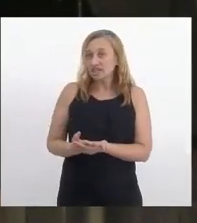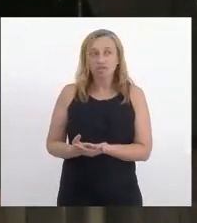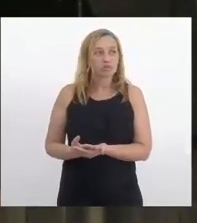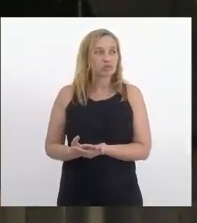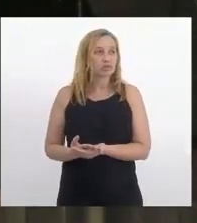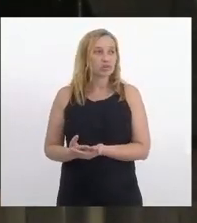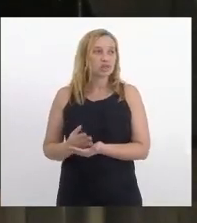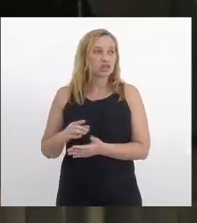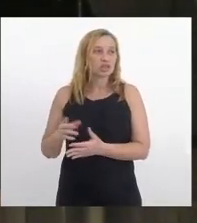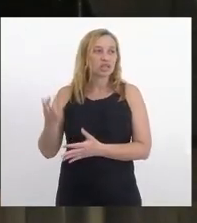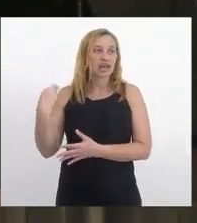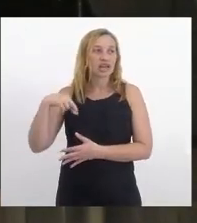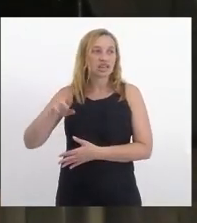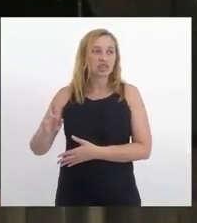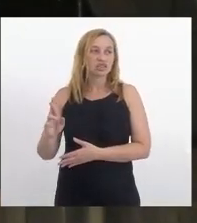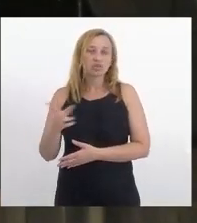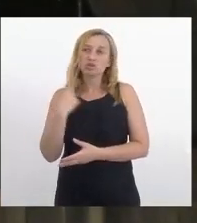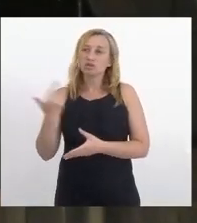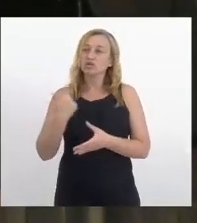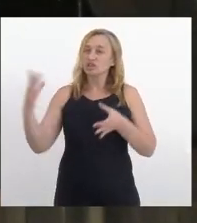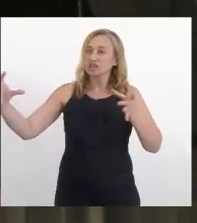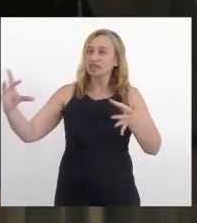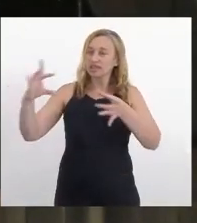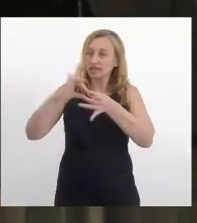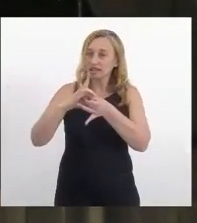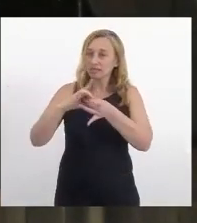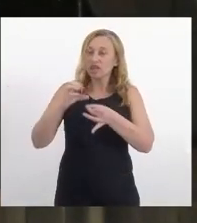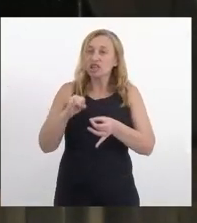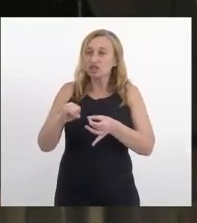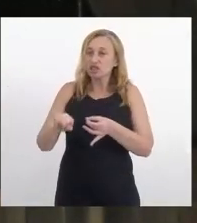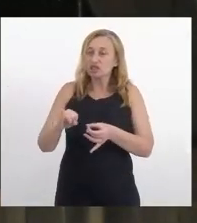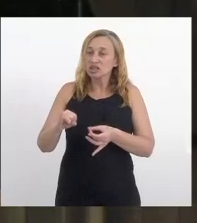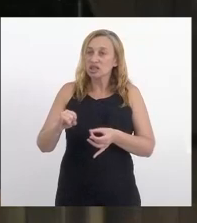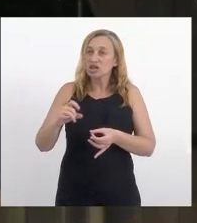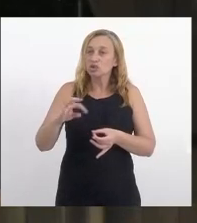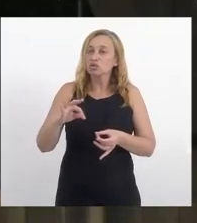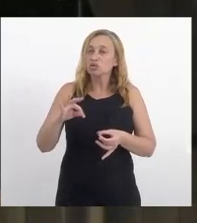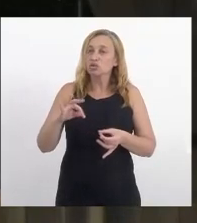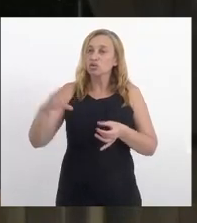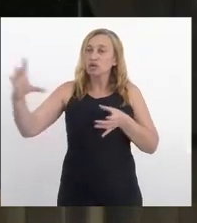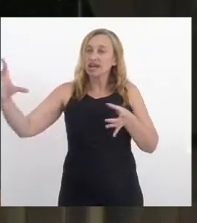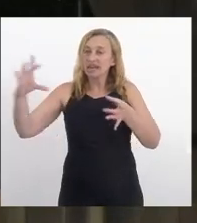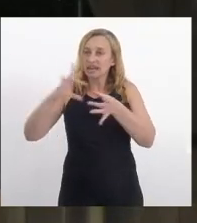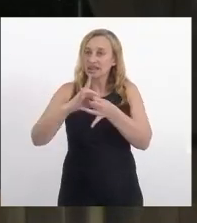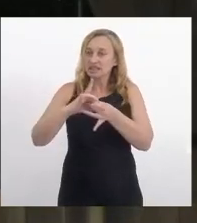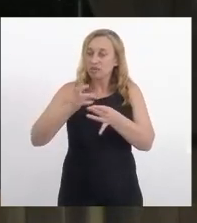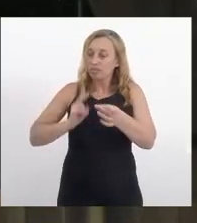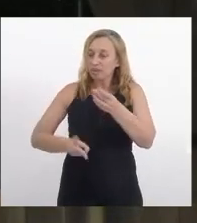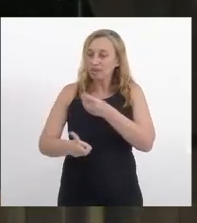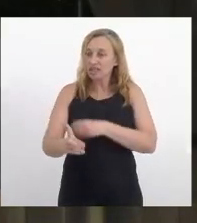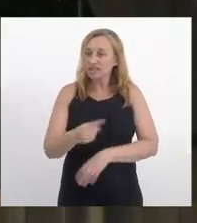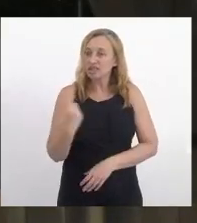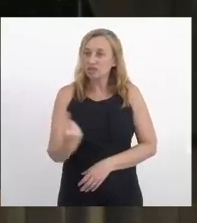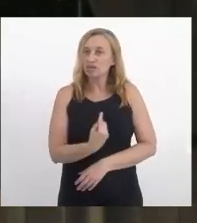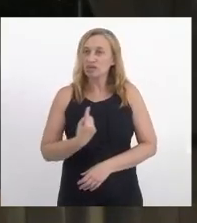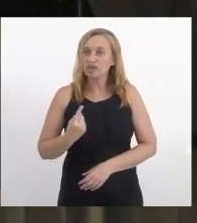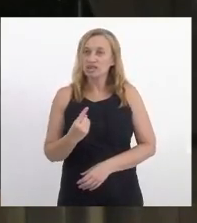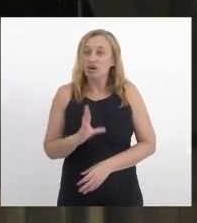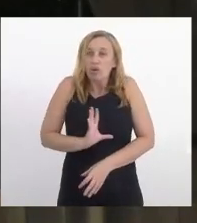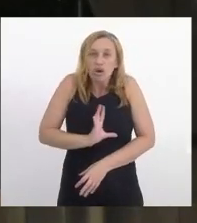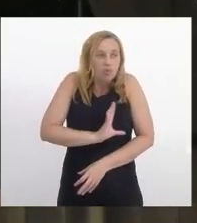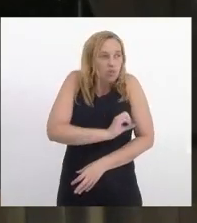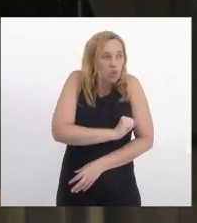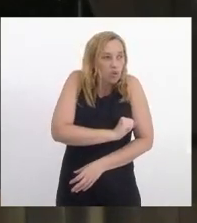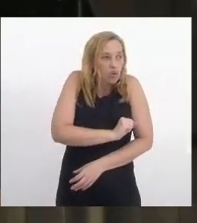se aquilo que nos religa permanece em nós, a palavra do amor, que é o